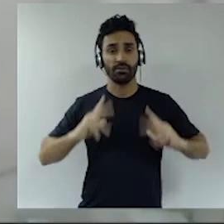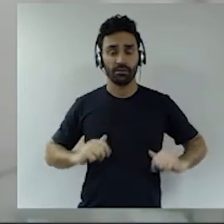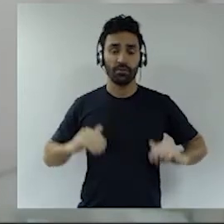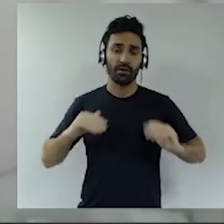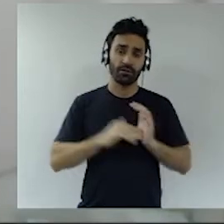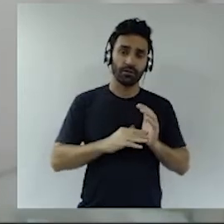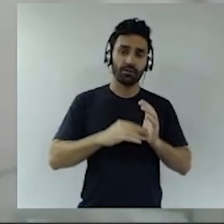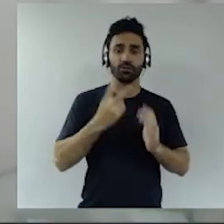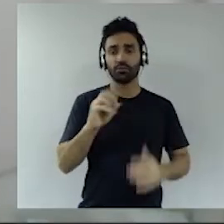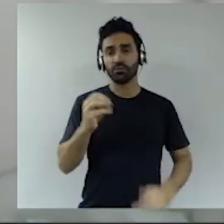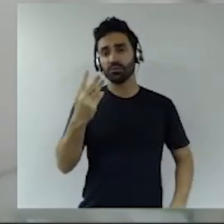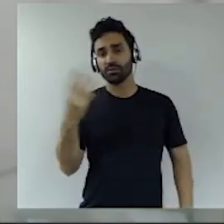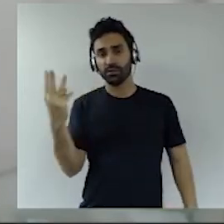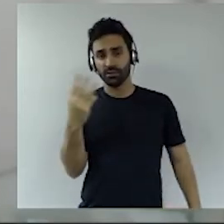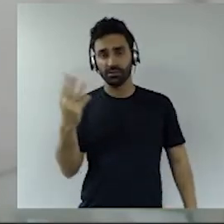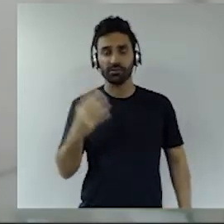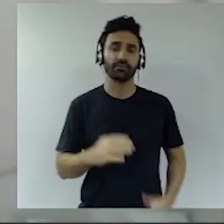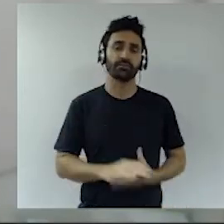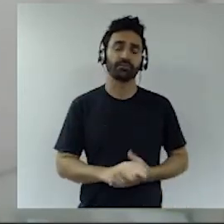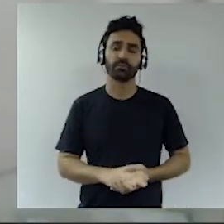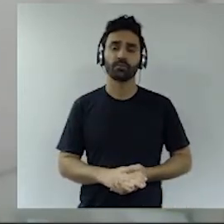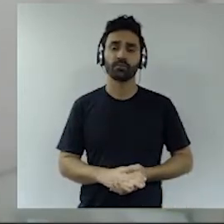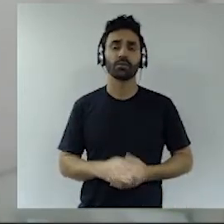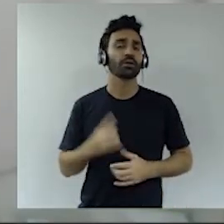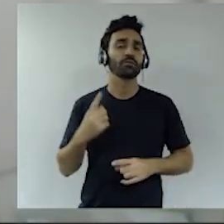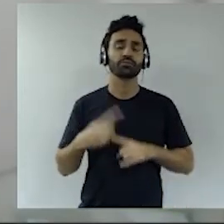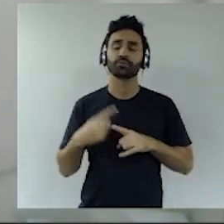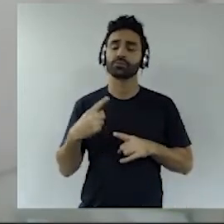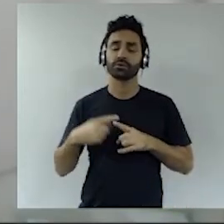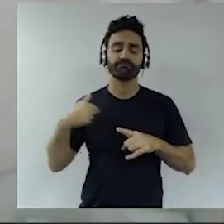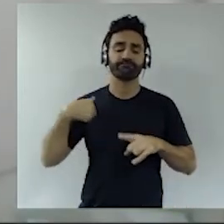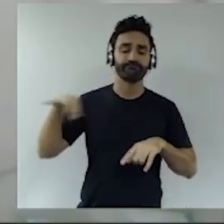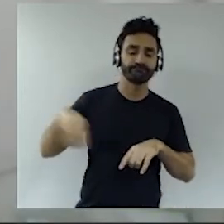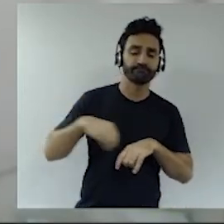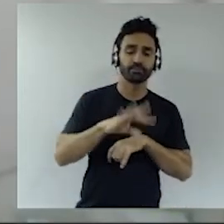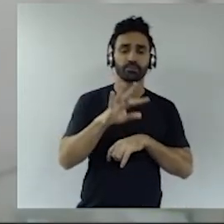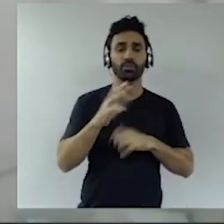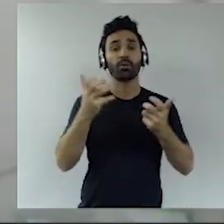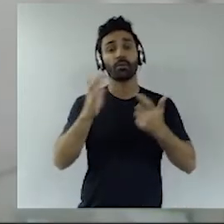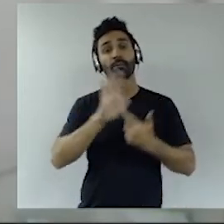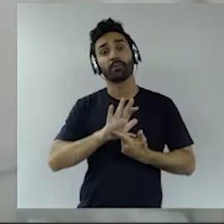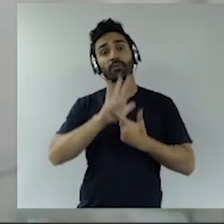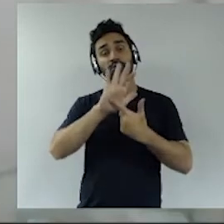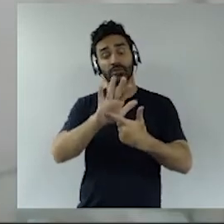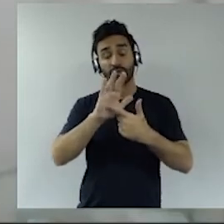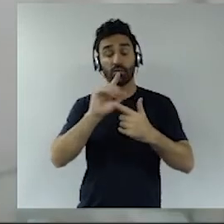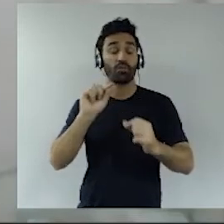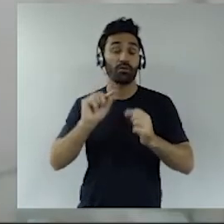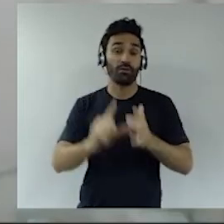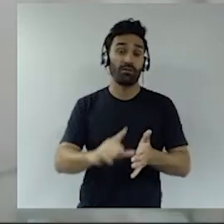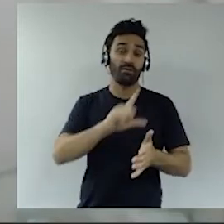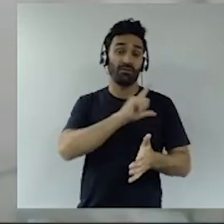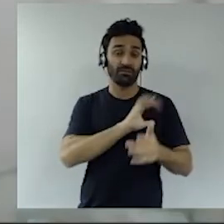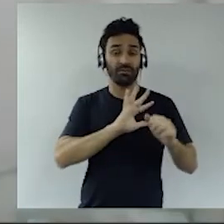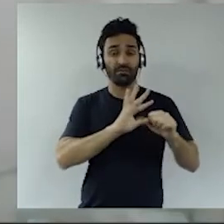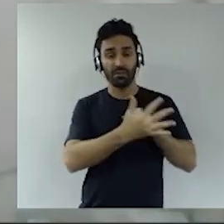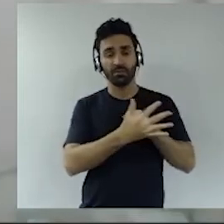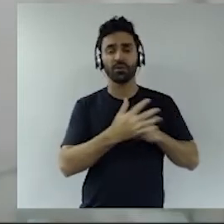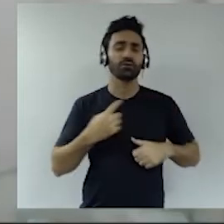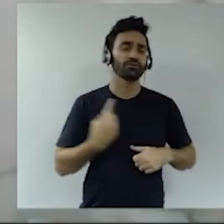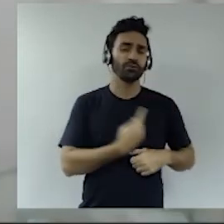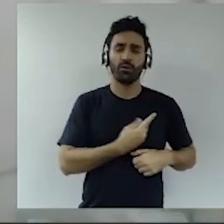até 2033. Por que trago isso? Para mostrar que, antes da pandemia, nós